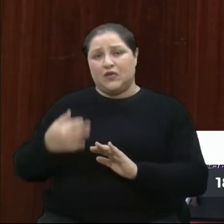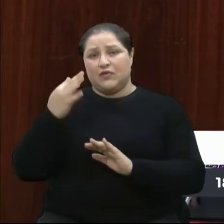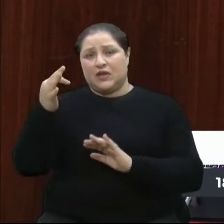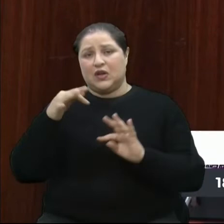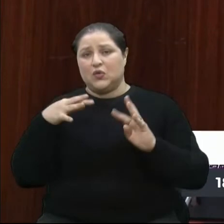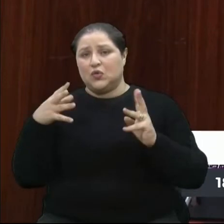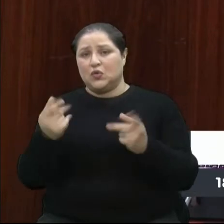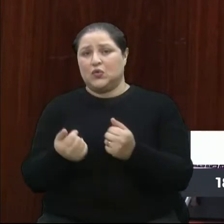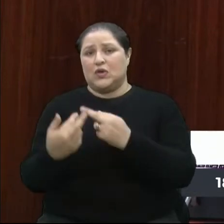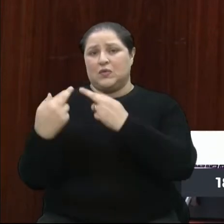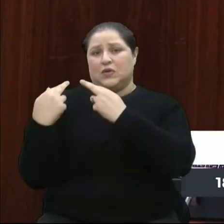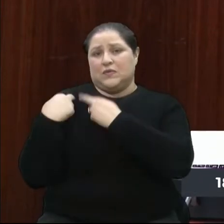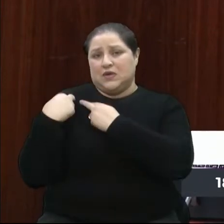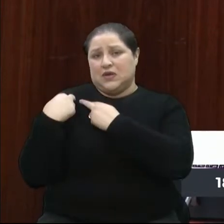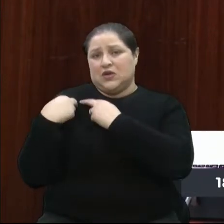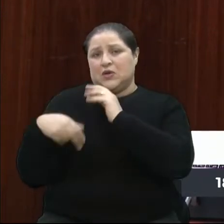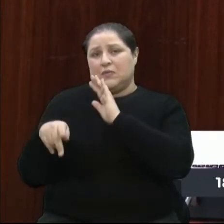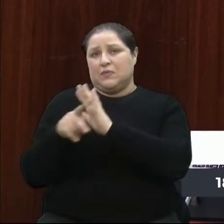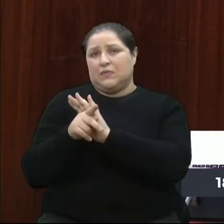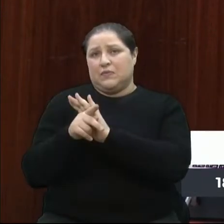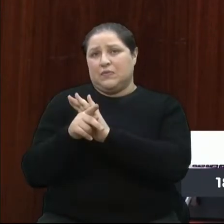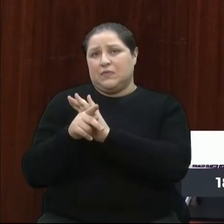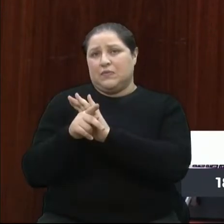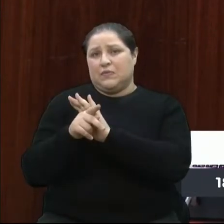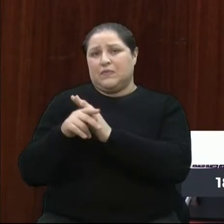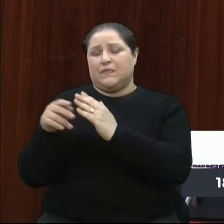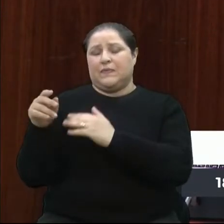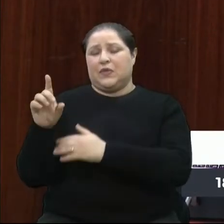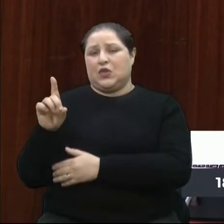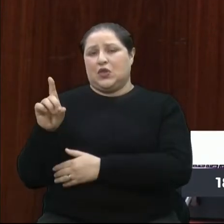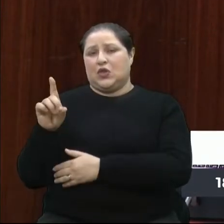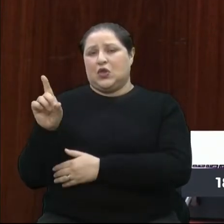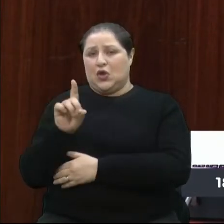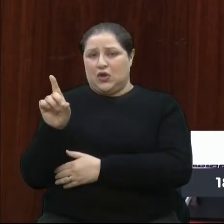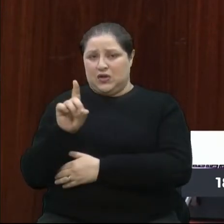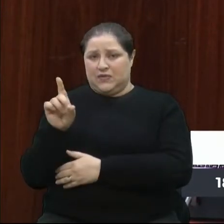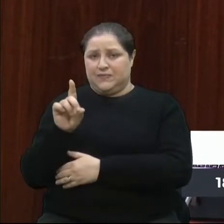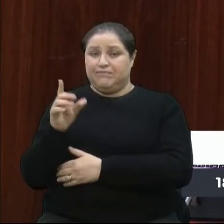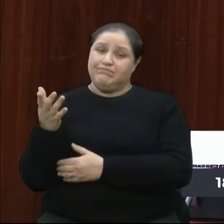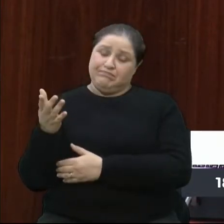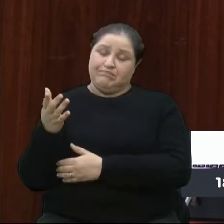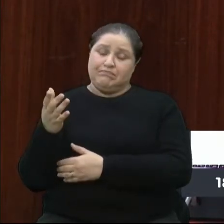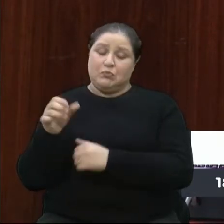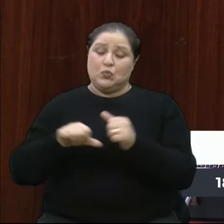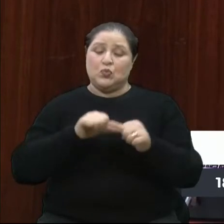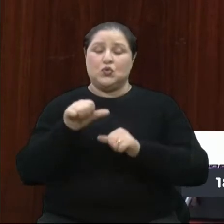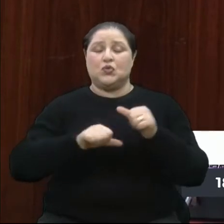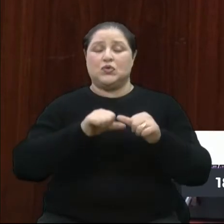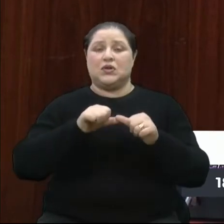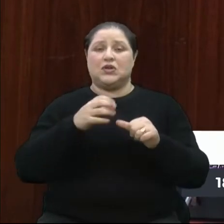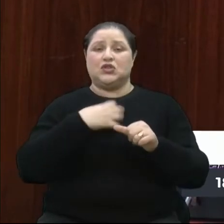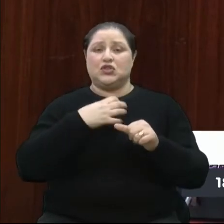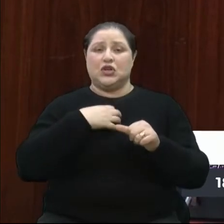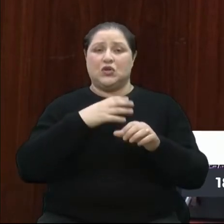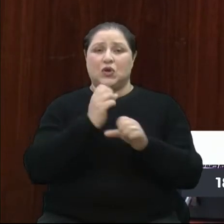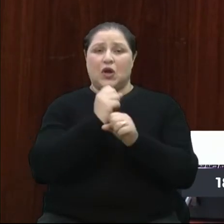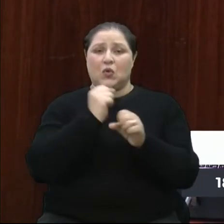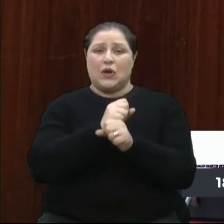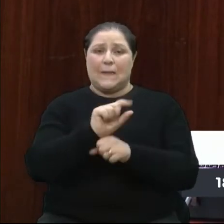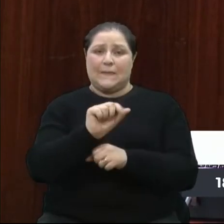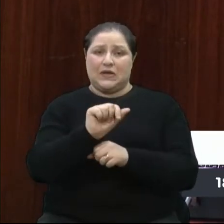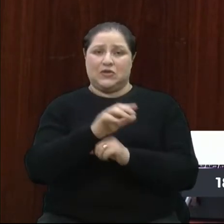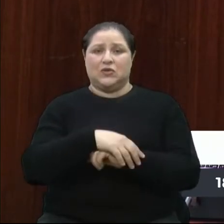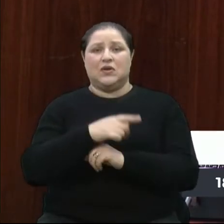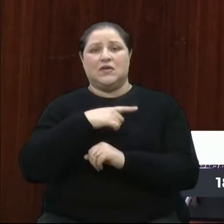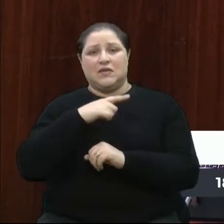tudo é responsabilidade do dólar. Então, vamos mudar a forma de calcular o preço. O Conselho da Petrobras tem